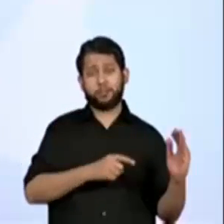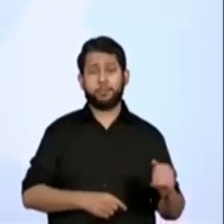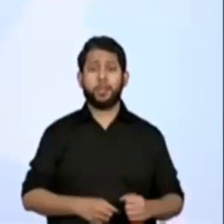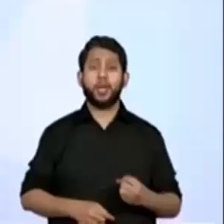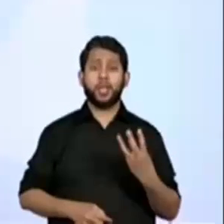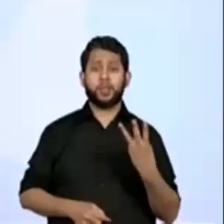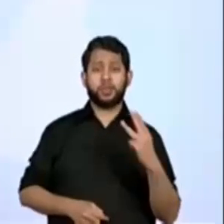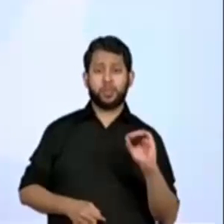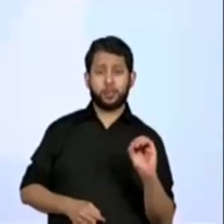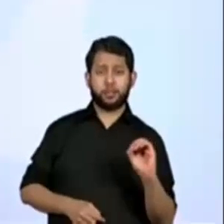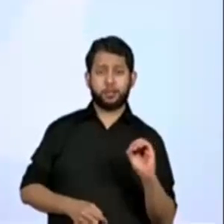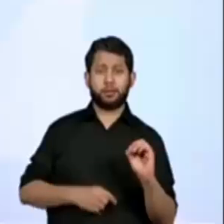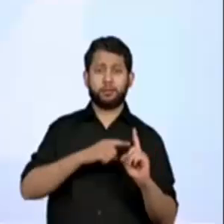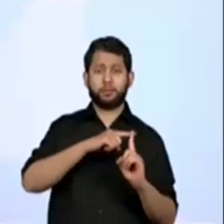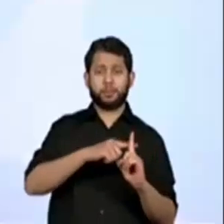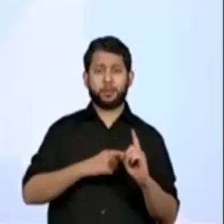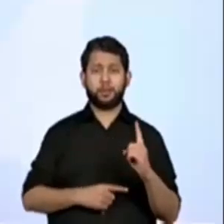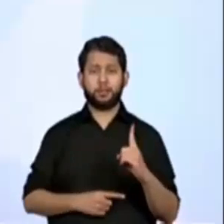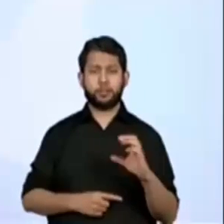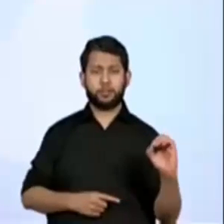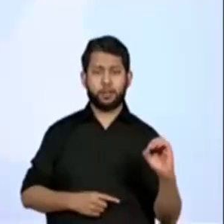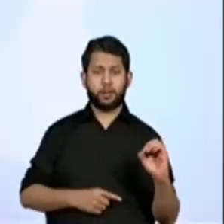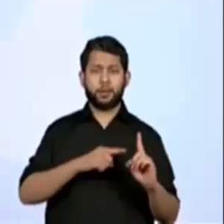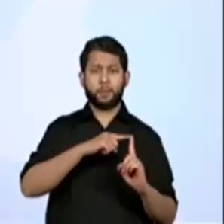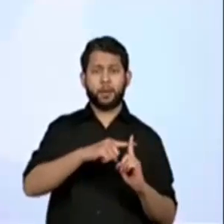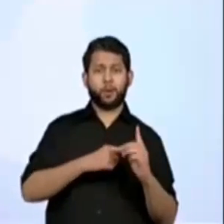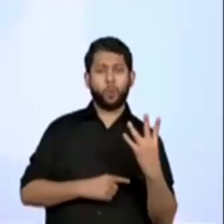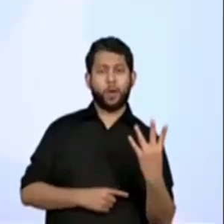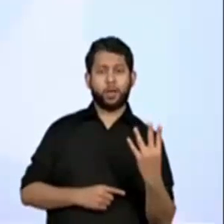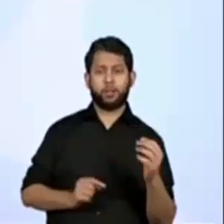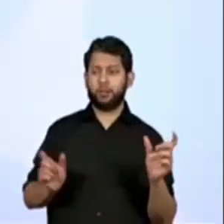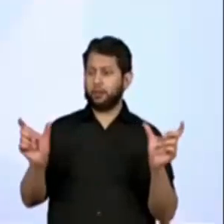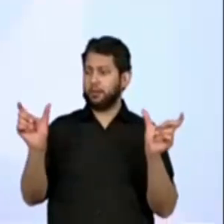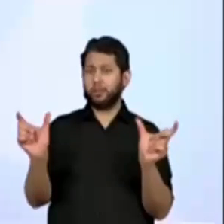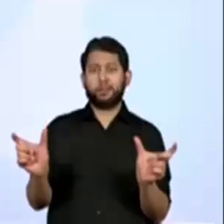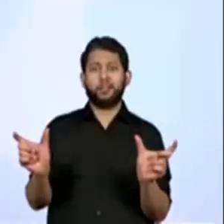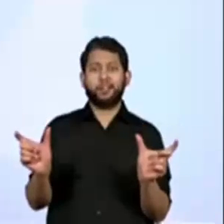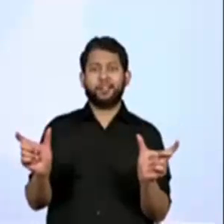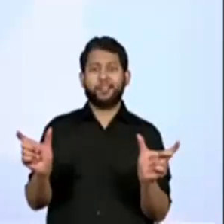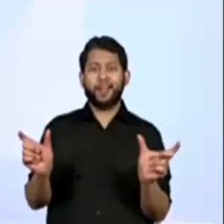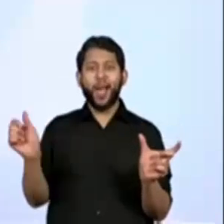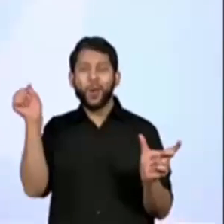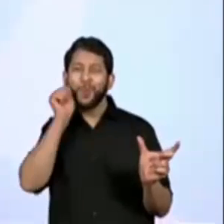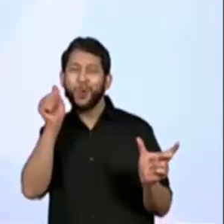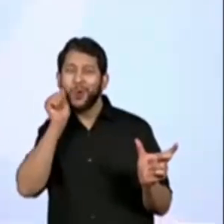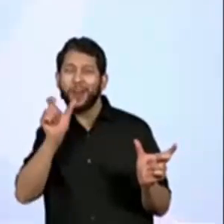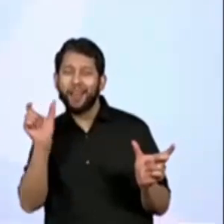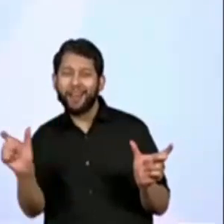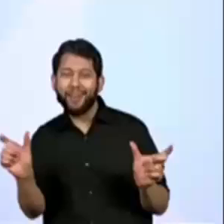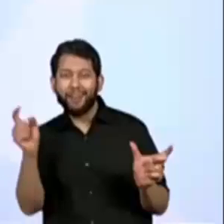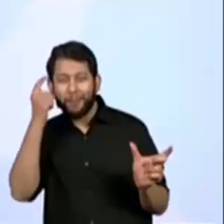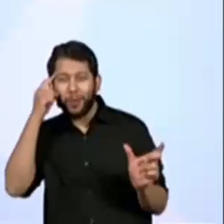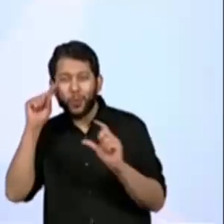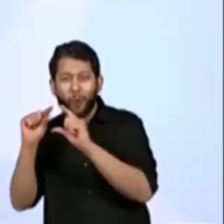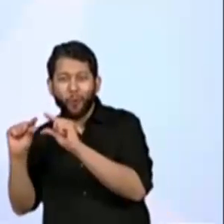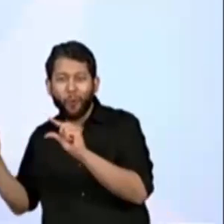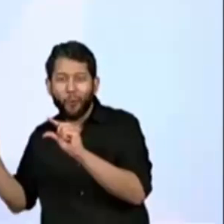30 mais 100 mais 4. Essas duas operações, elas são